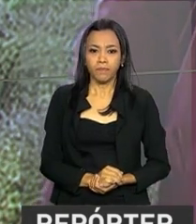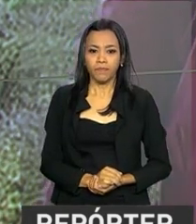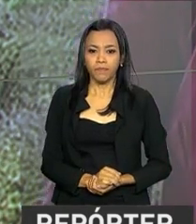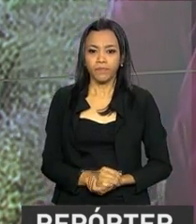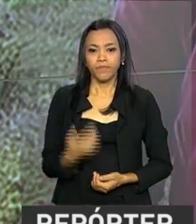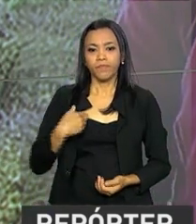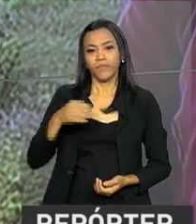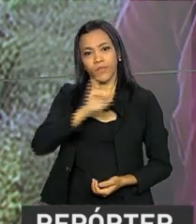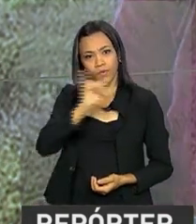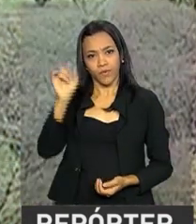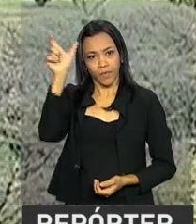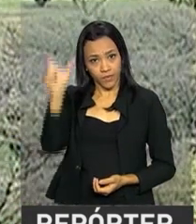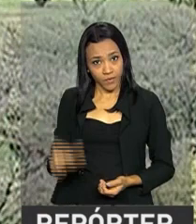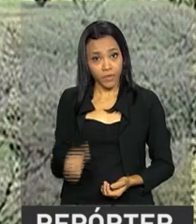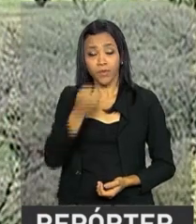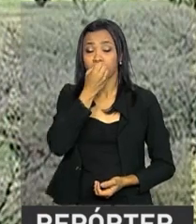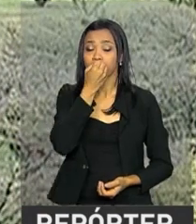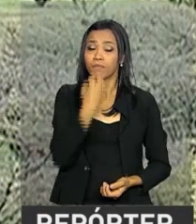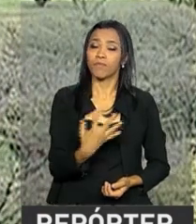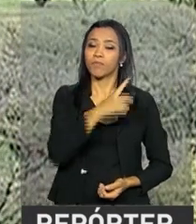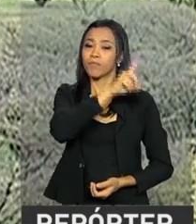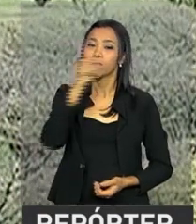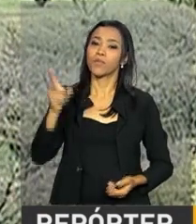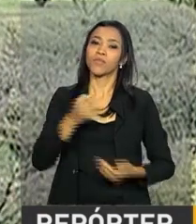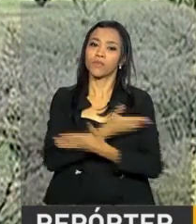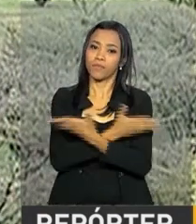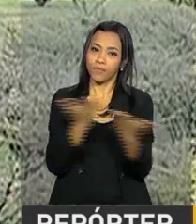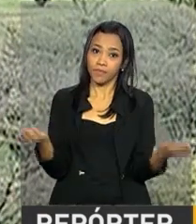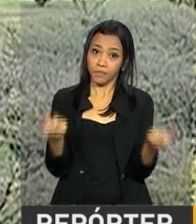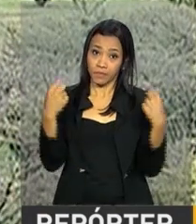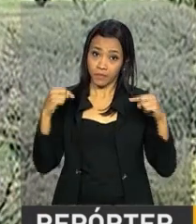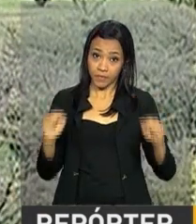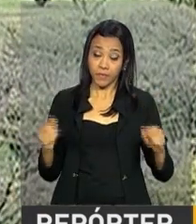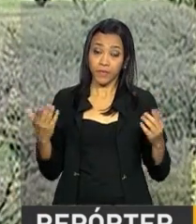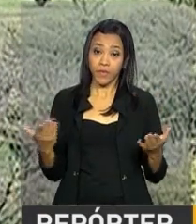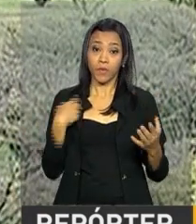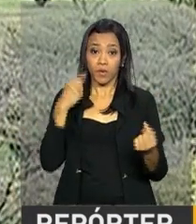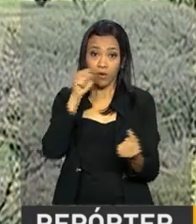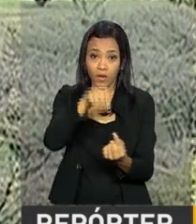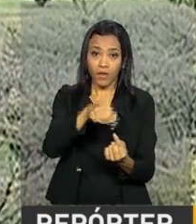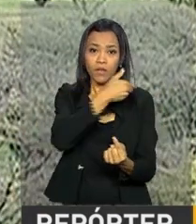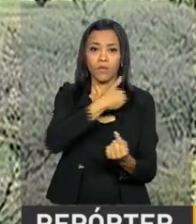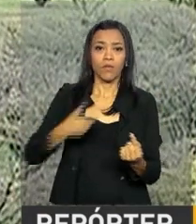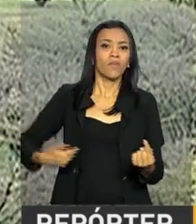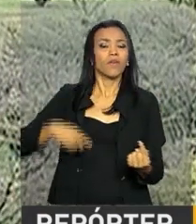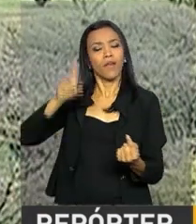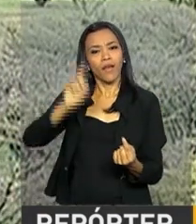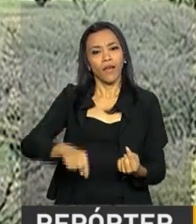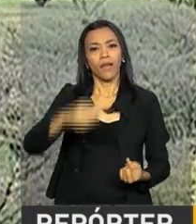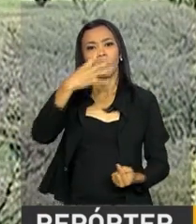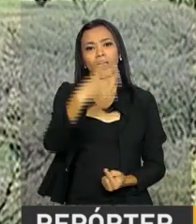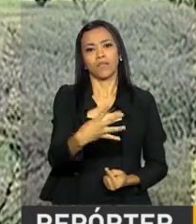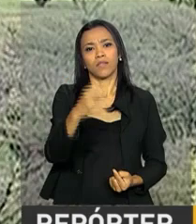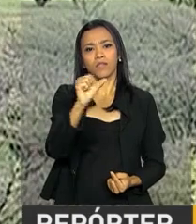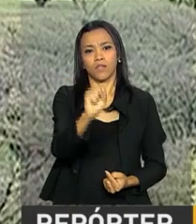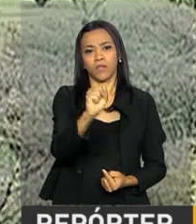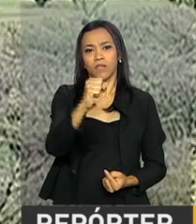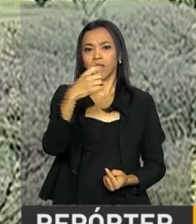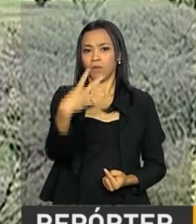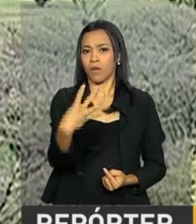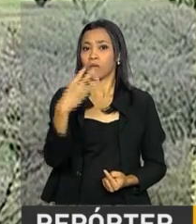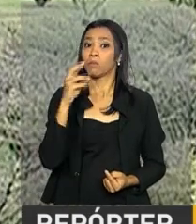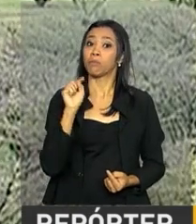Oi, Renata. Um bom dia a todos. Olha, a intenção do governo é atender a 484